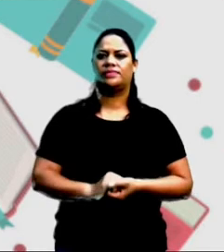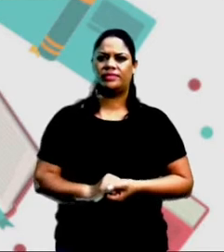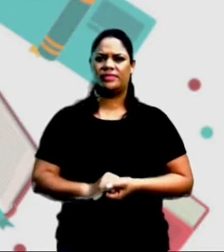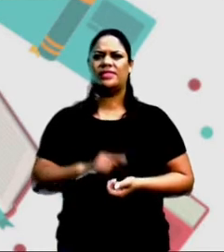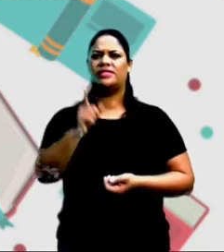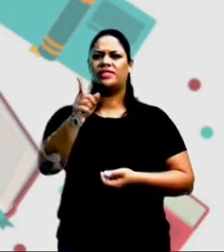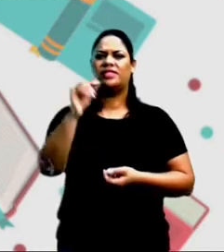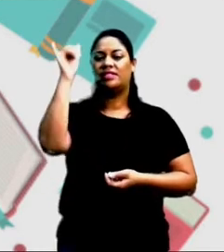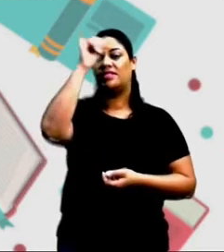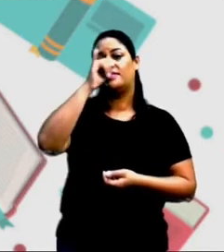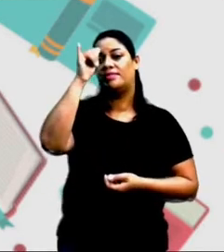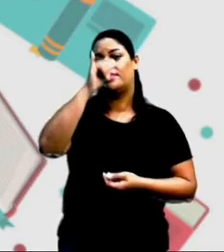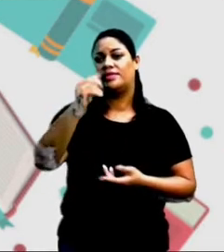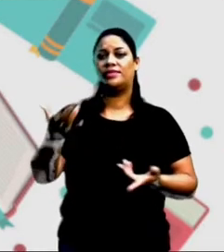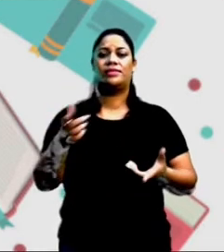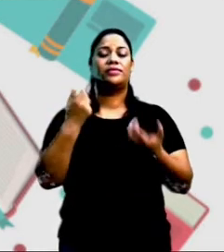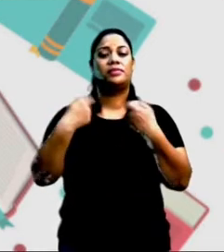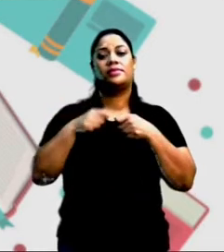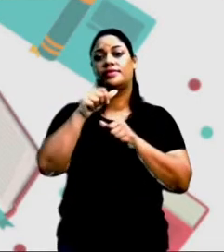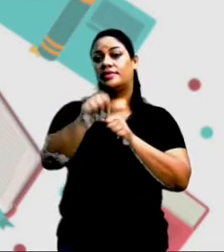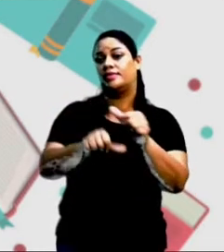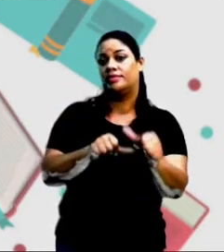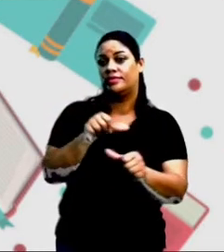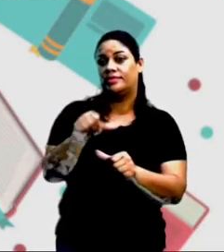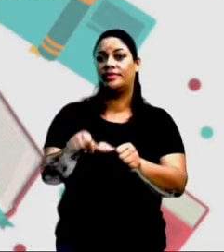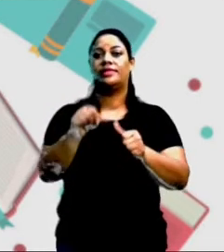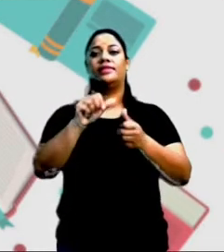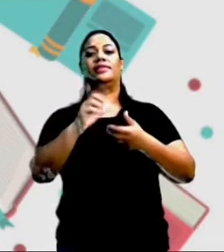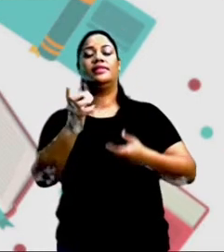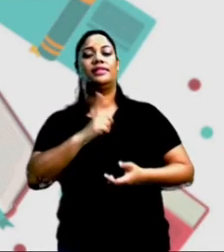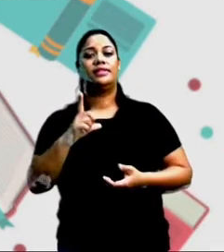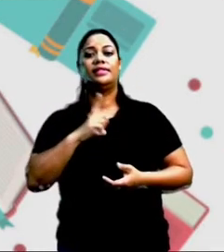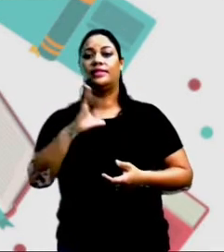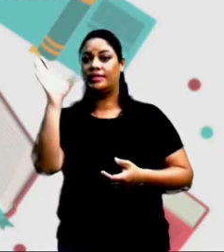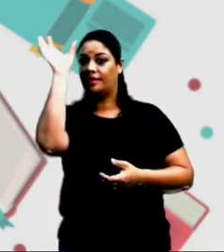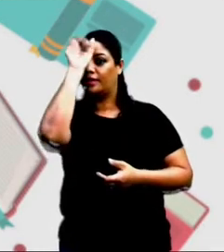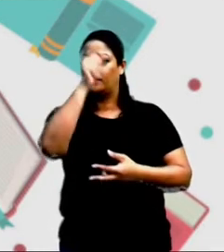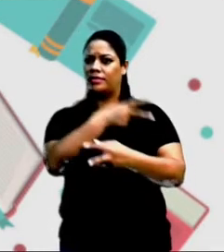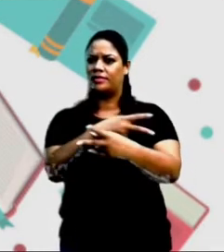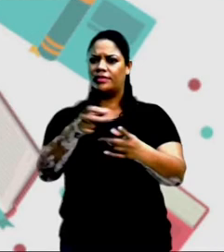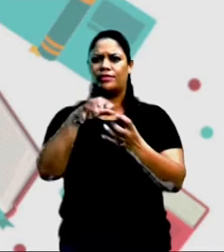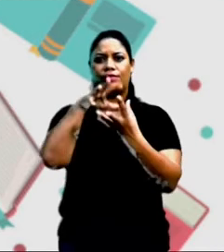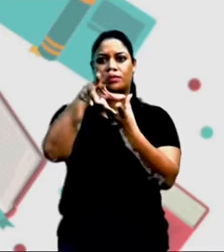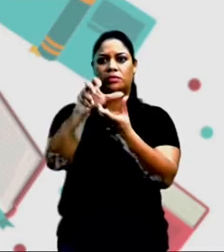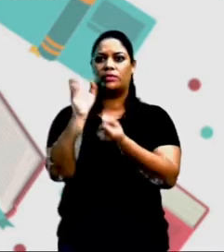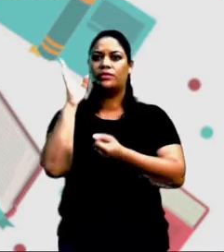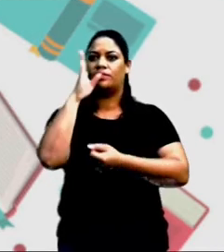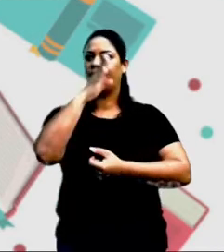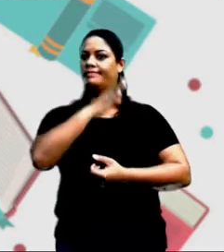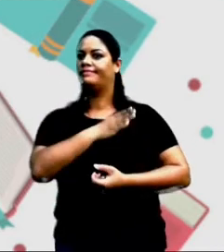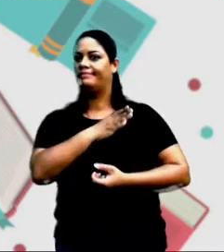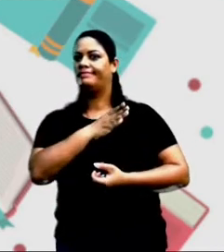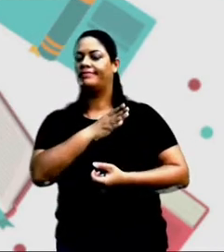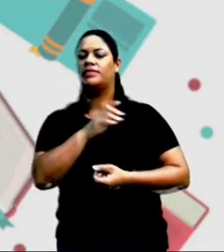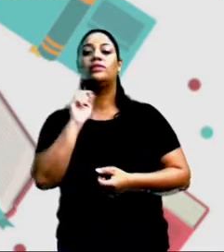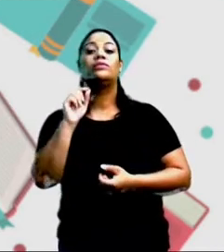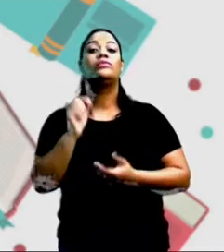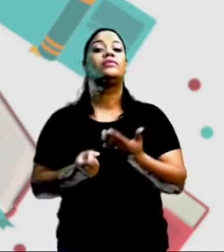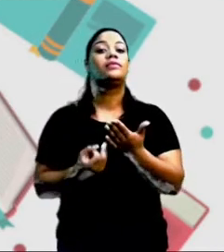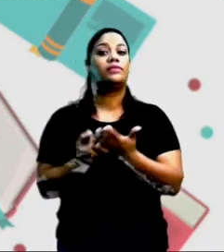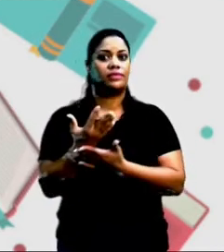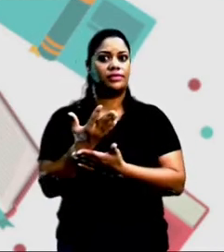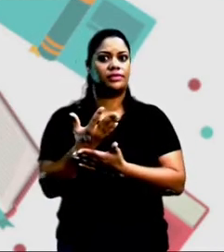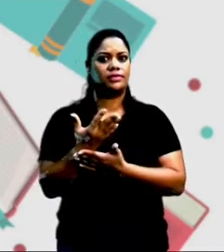era muito bobo, que ele tinha que mudar, que ele tinha que aprender mais coisas do mundo. E o que